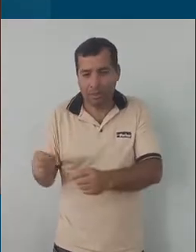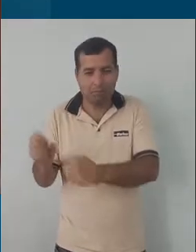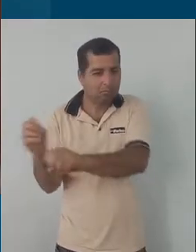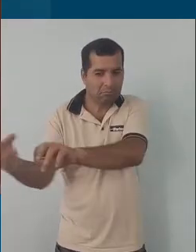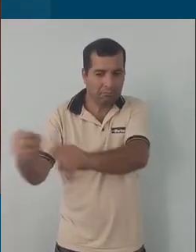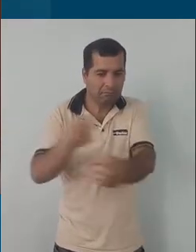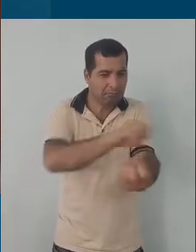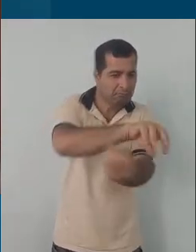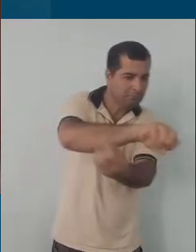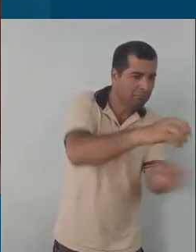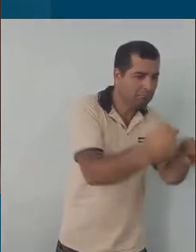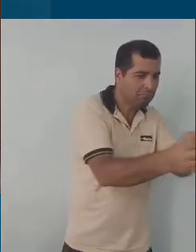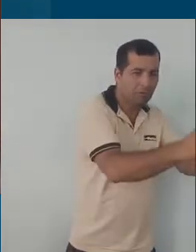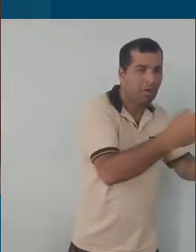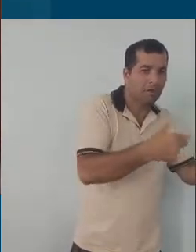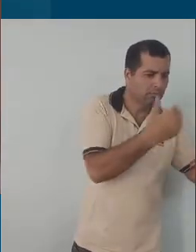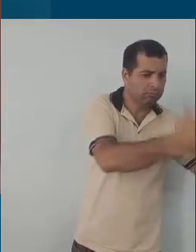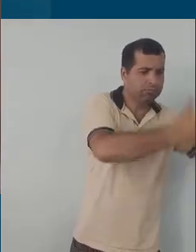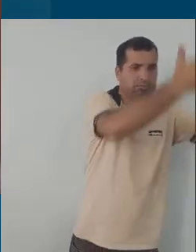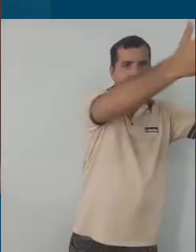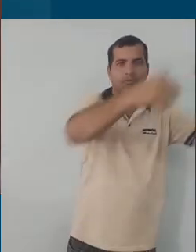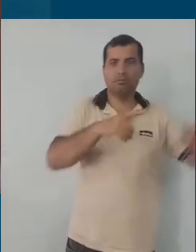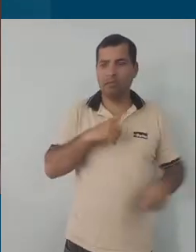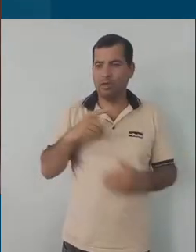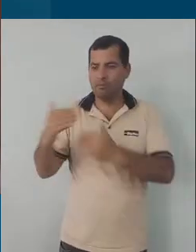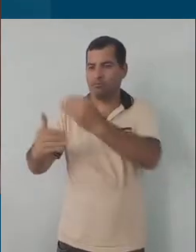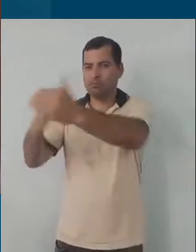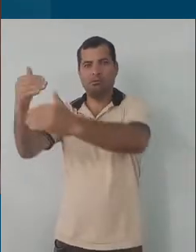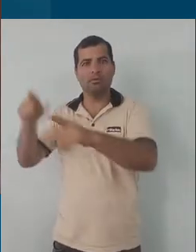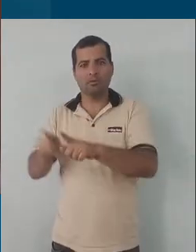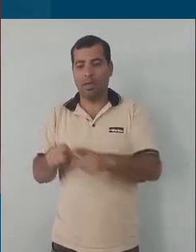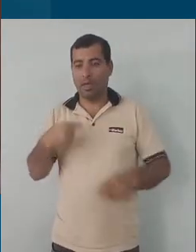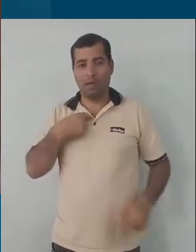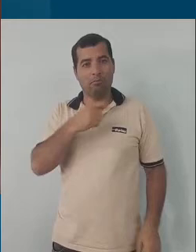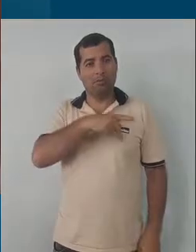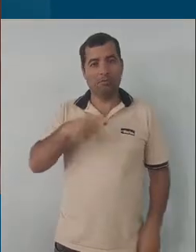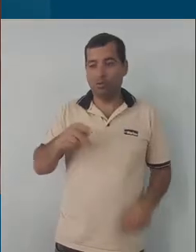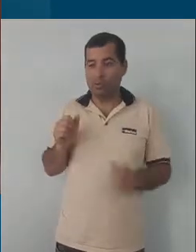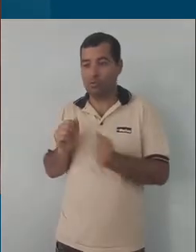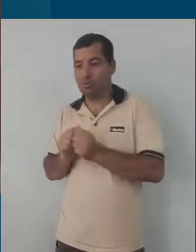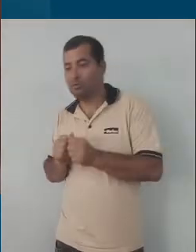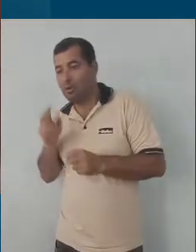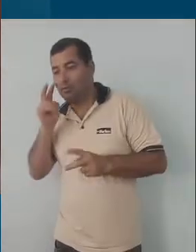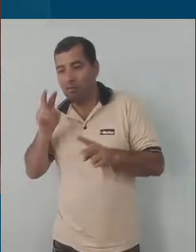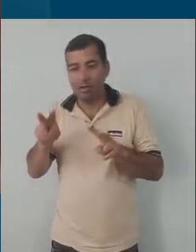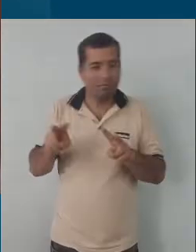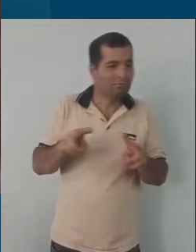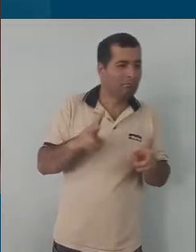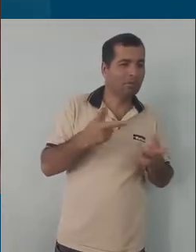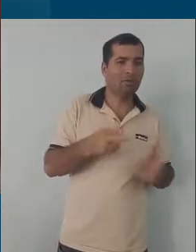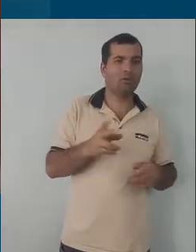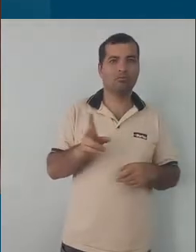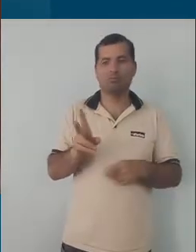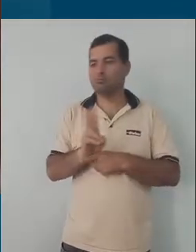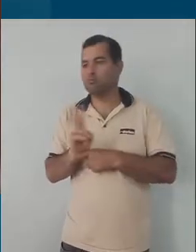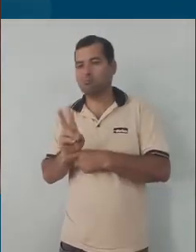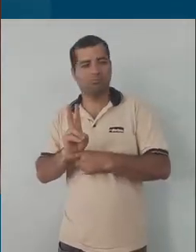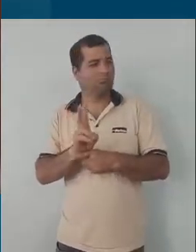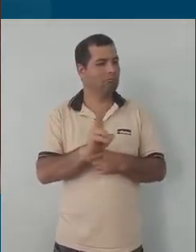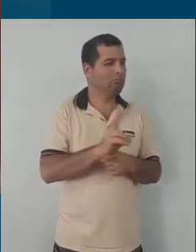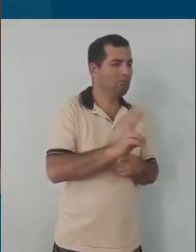desenvolver, né? E o professor vai acompanhar esse processo, né? Porque pensar que nós vamos fazer uma